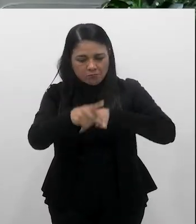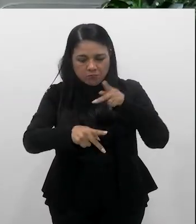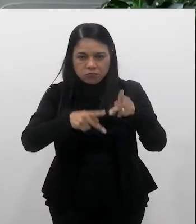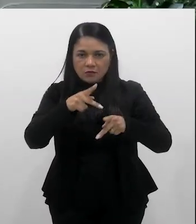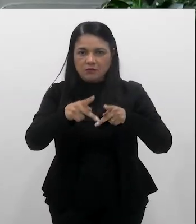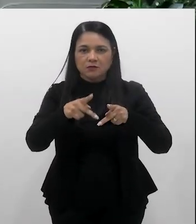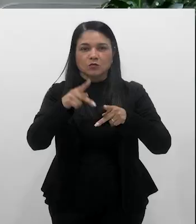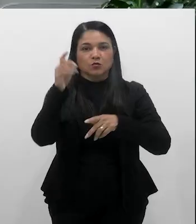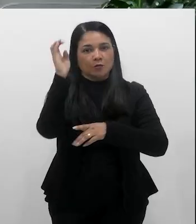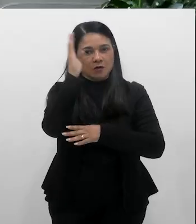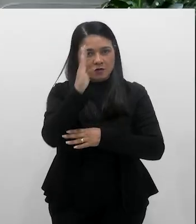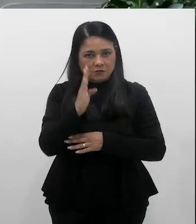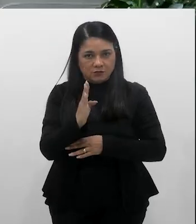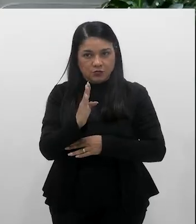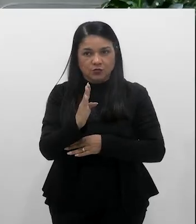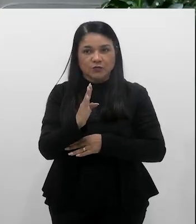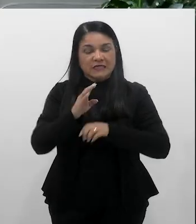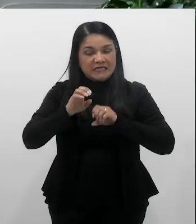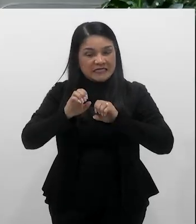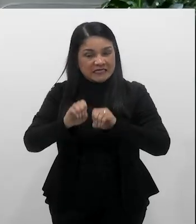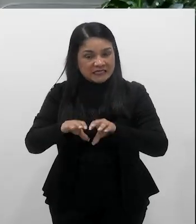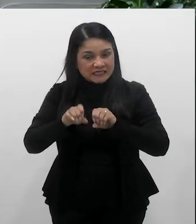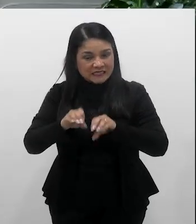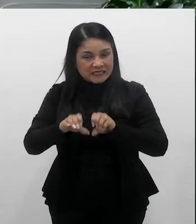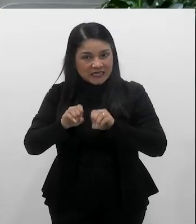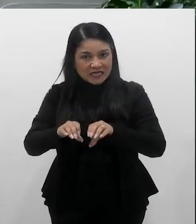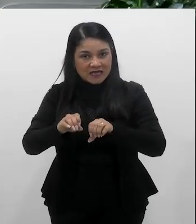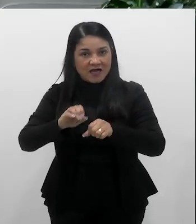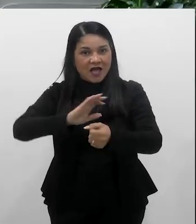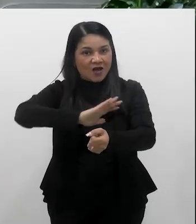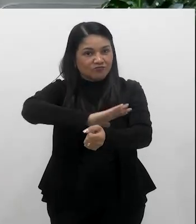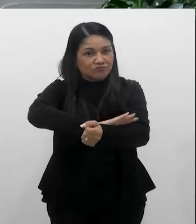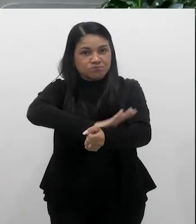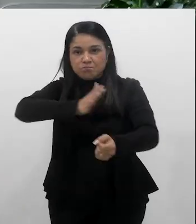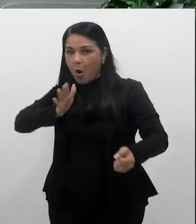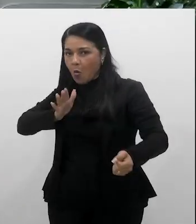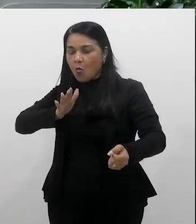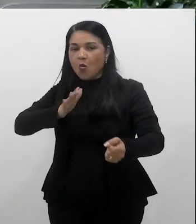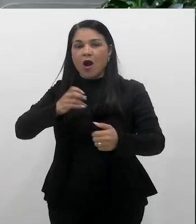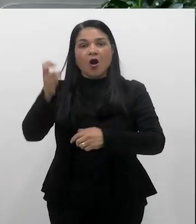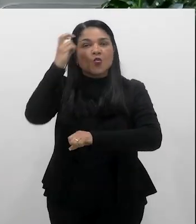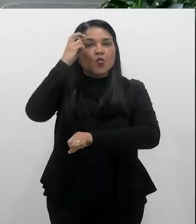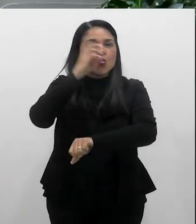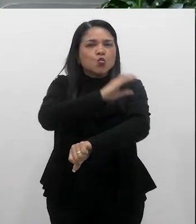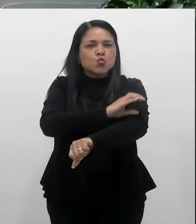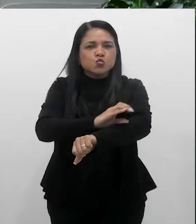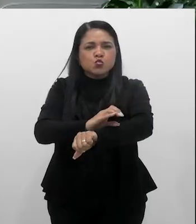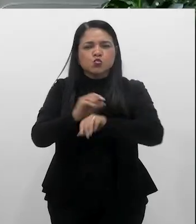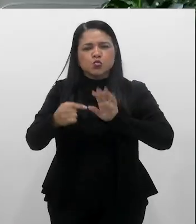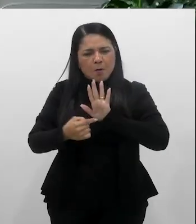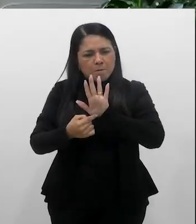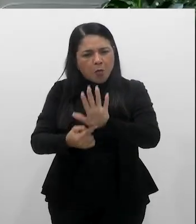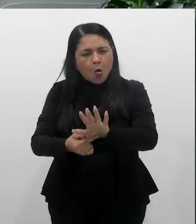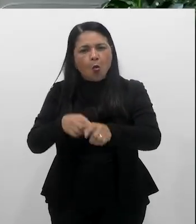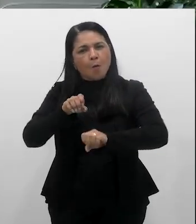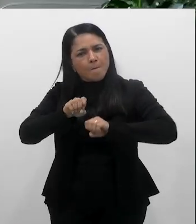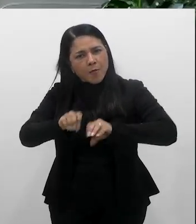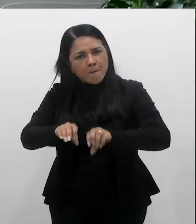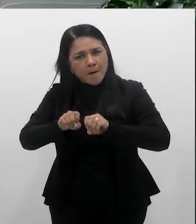a população do nosso país. Com certeza. E a educação antirracista, a cultura fazendo